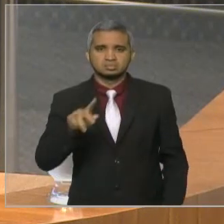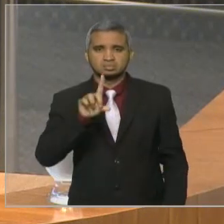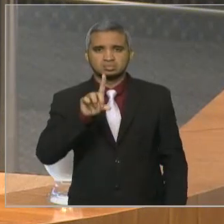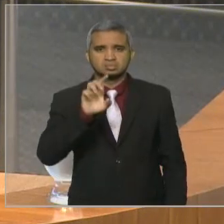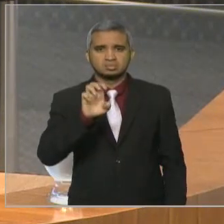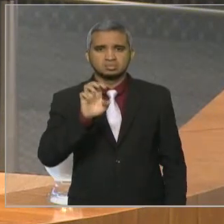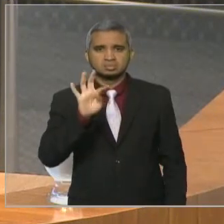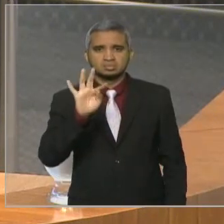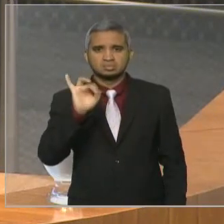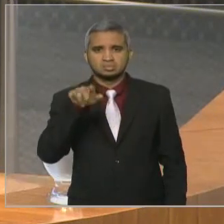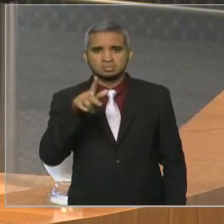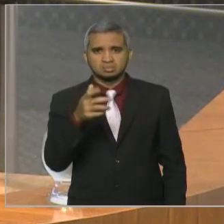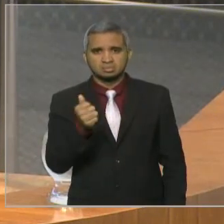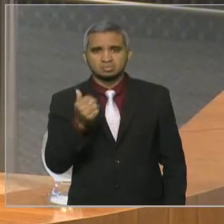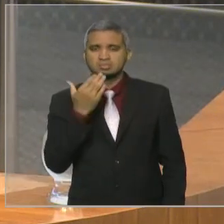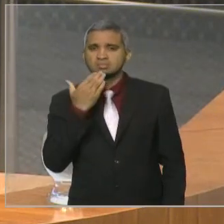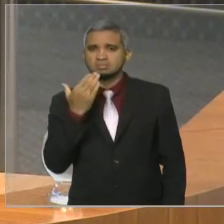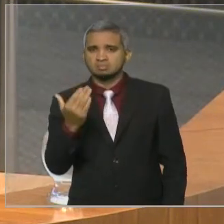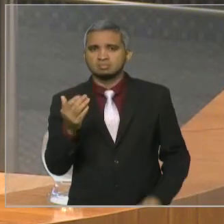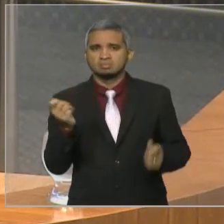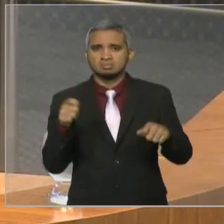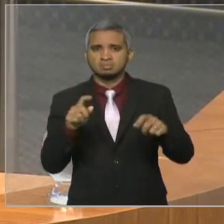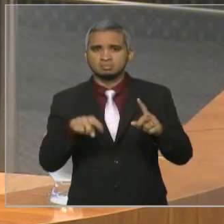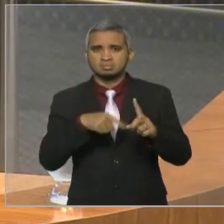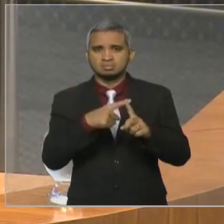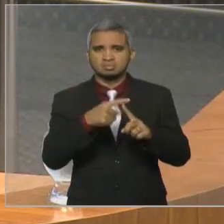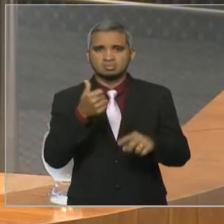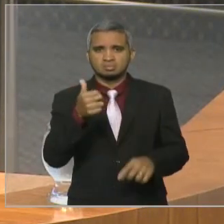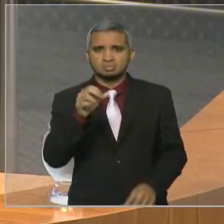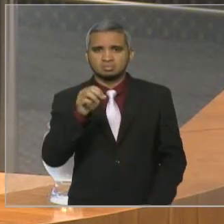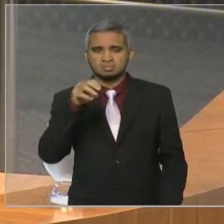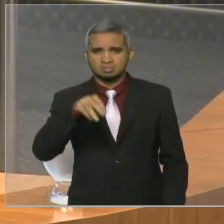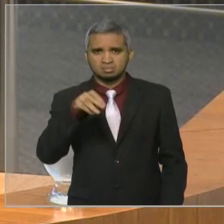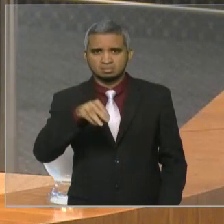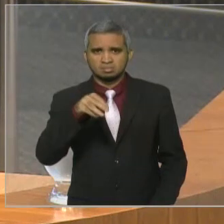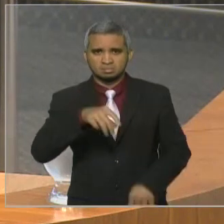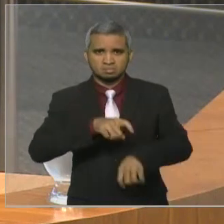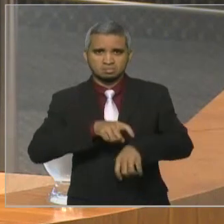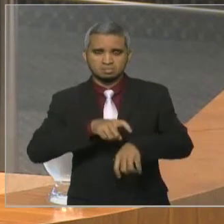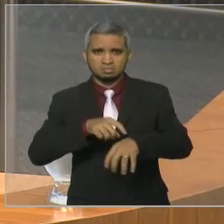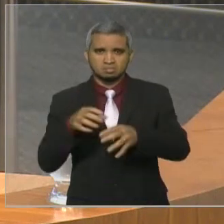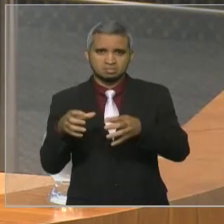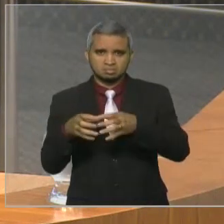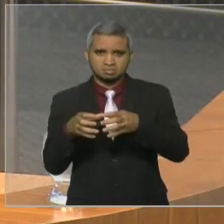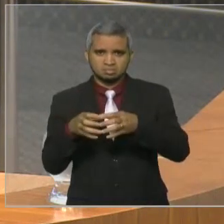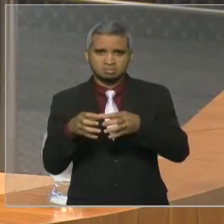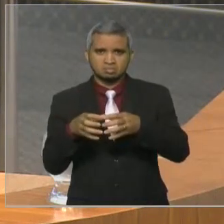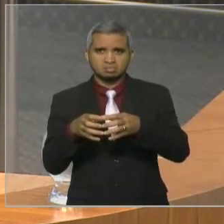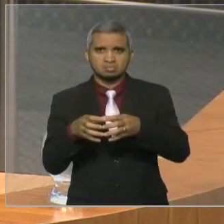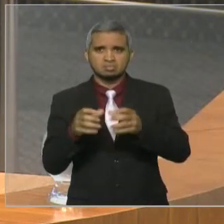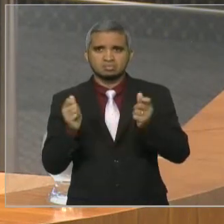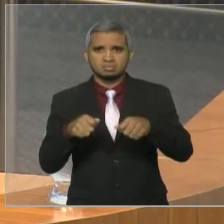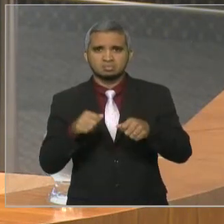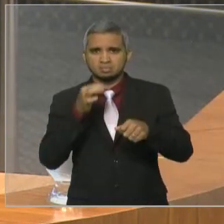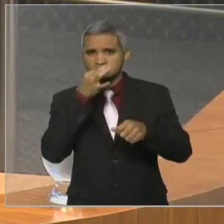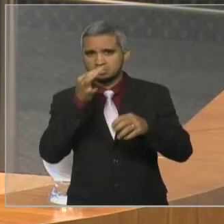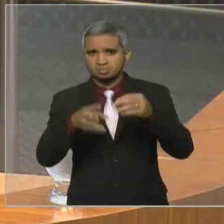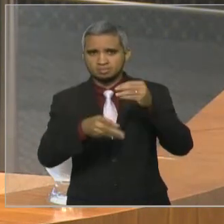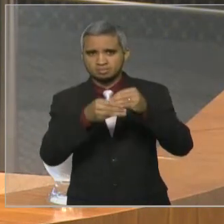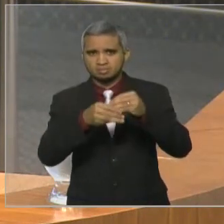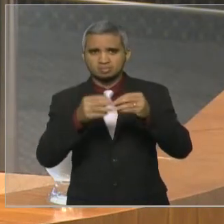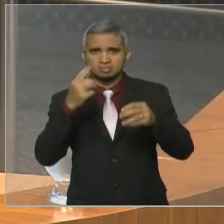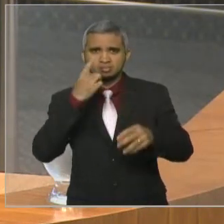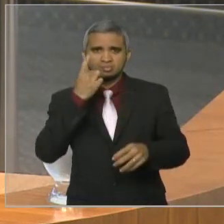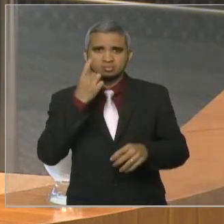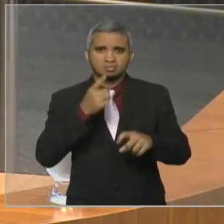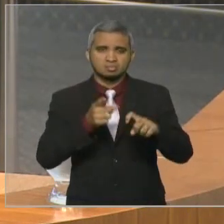Vossa Excelência adicionasse 10 minutos do tempo do bloco na minha fala, para que eu pudesse conceder a parte à deputada